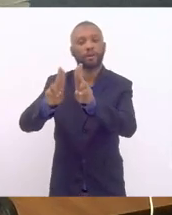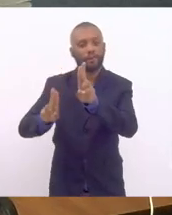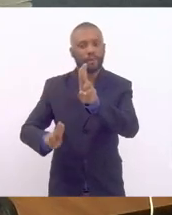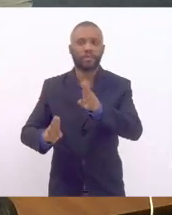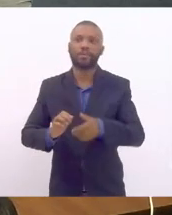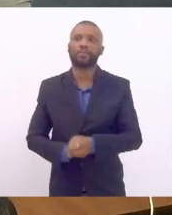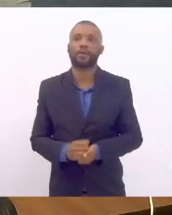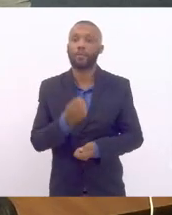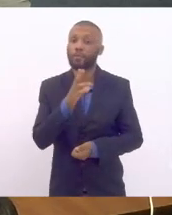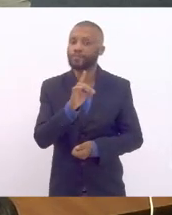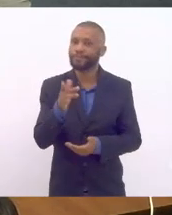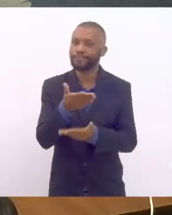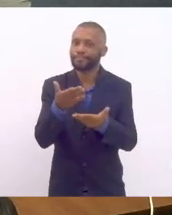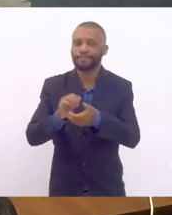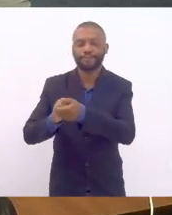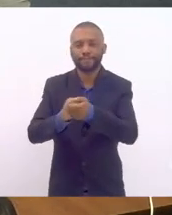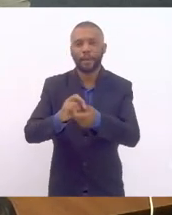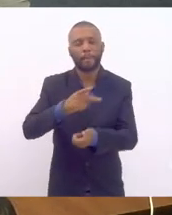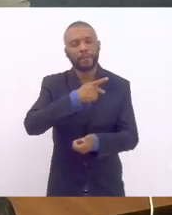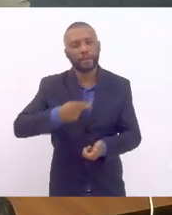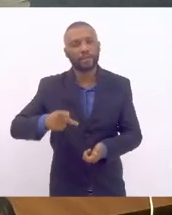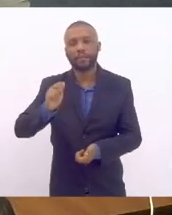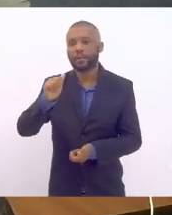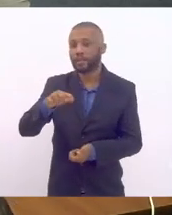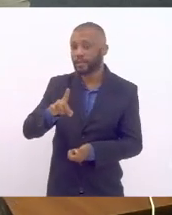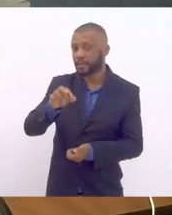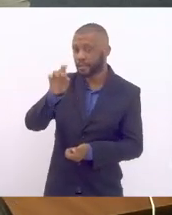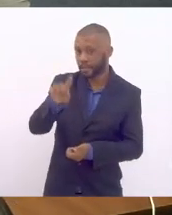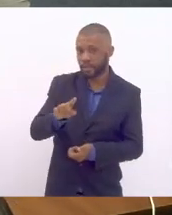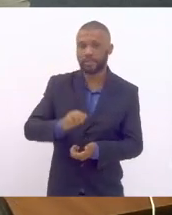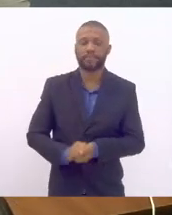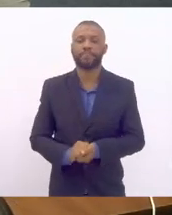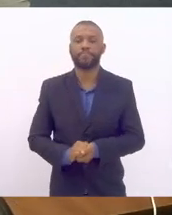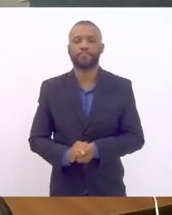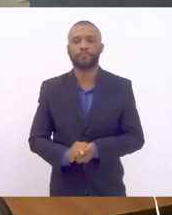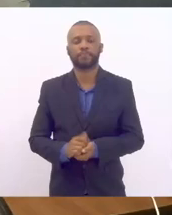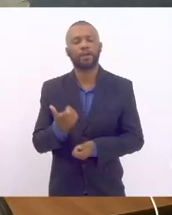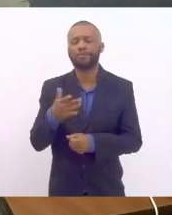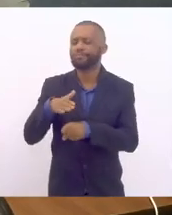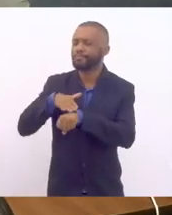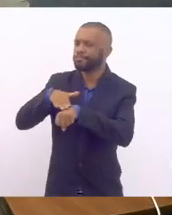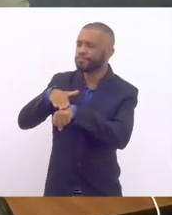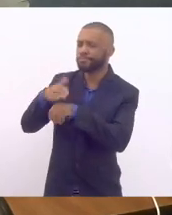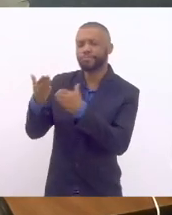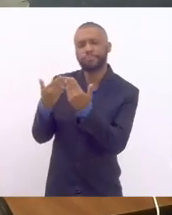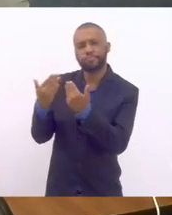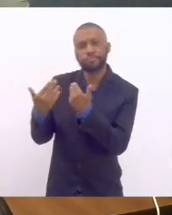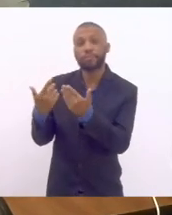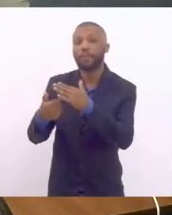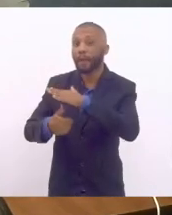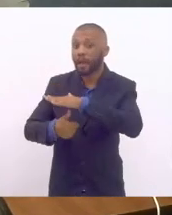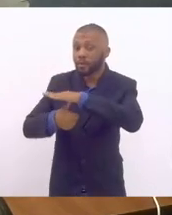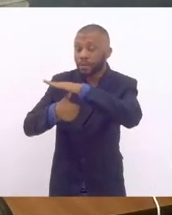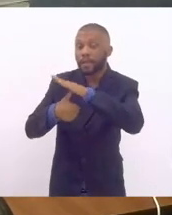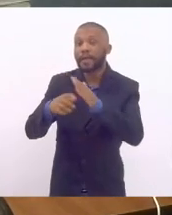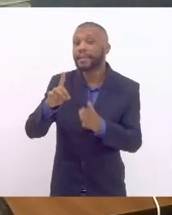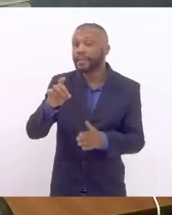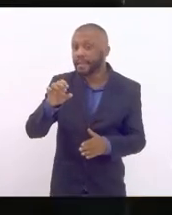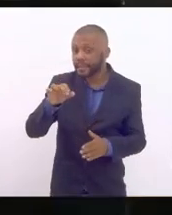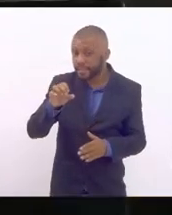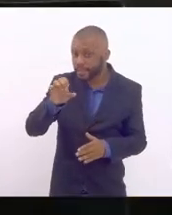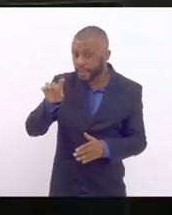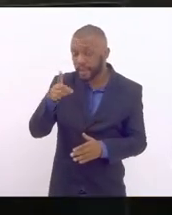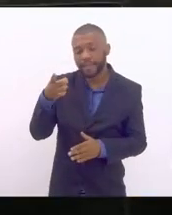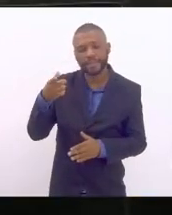Oi bom dia Bom dia presidente Santa guerra Eu tive uma conversa com a minha reitora Denise tá em Portugal e ela me falou